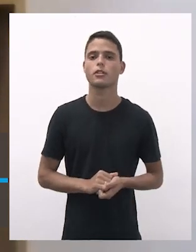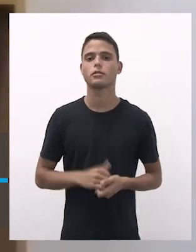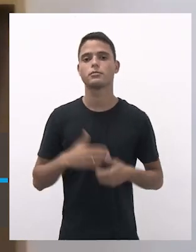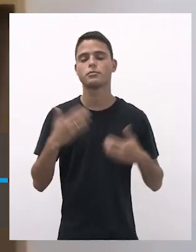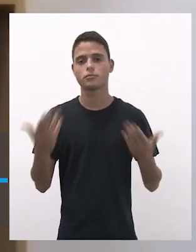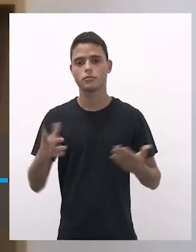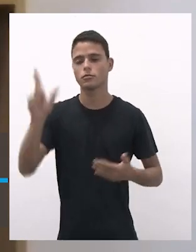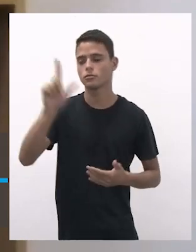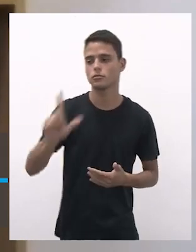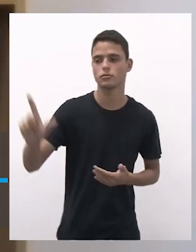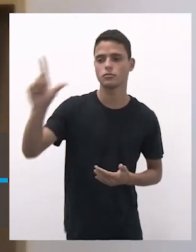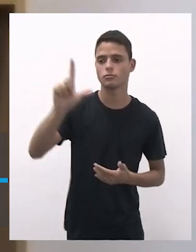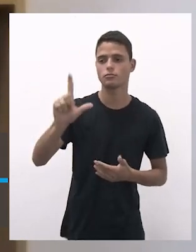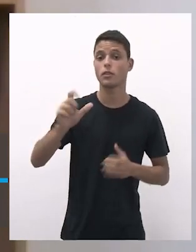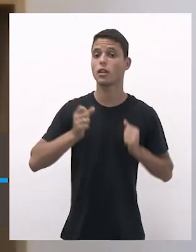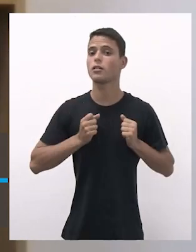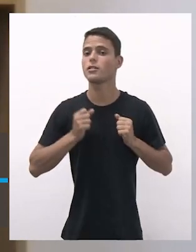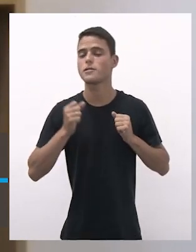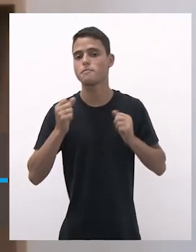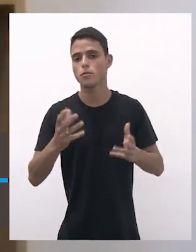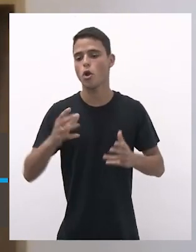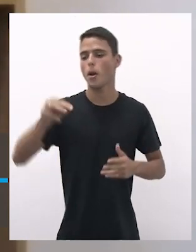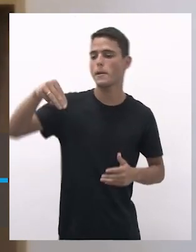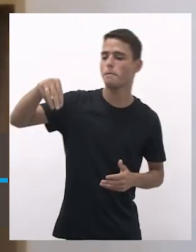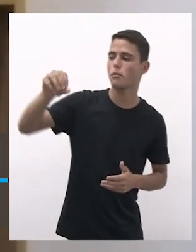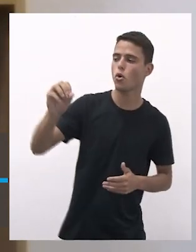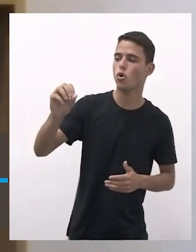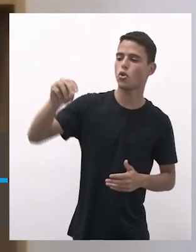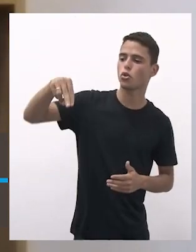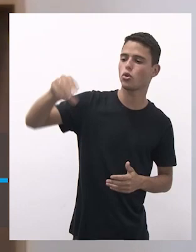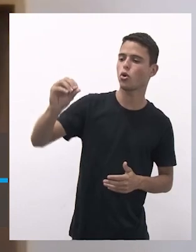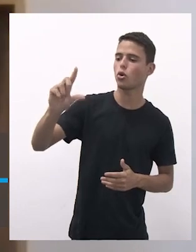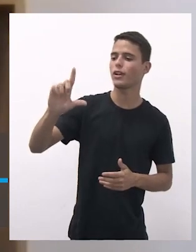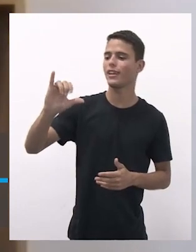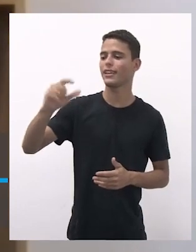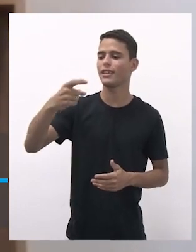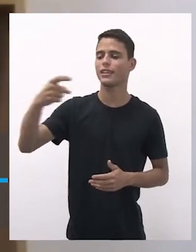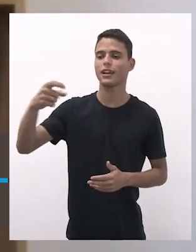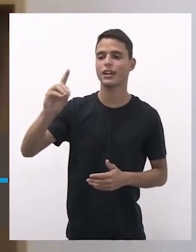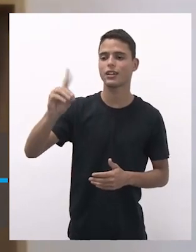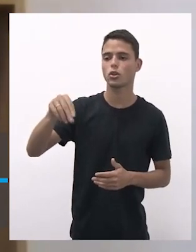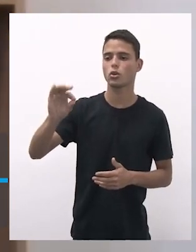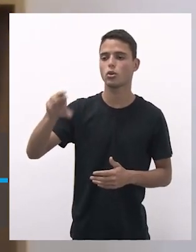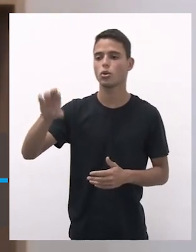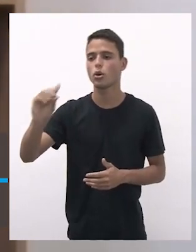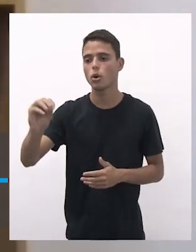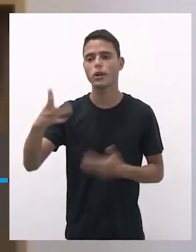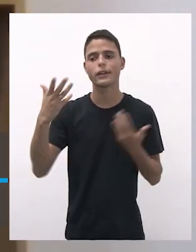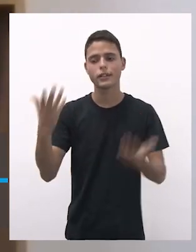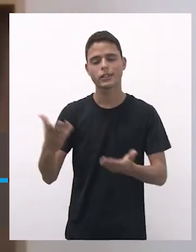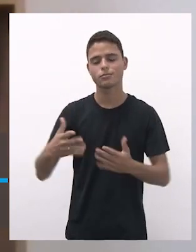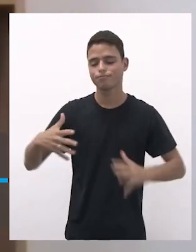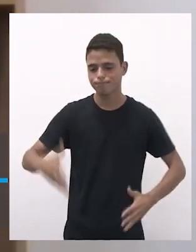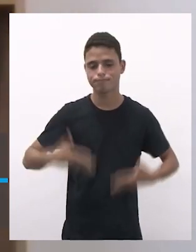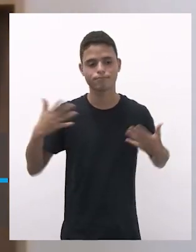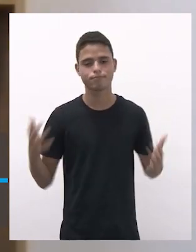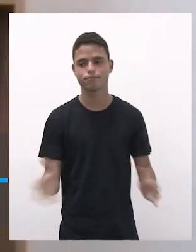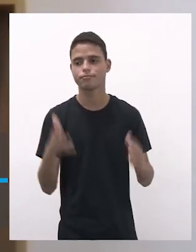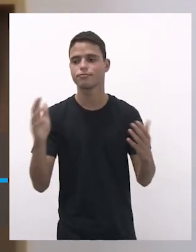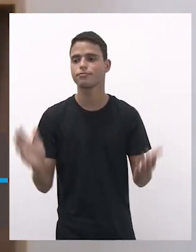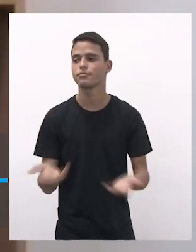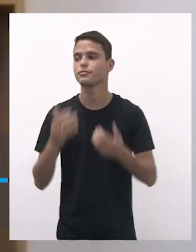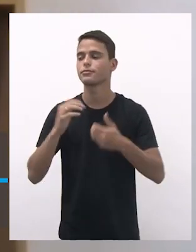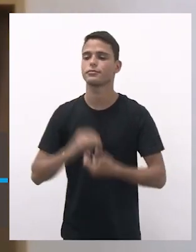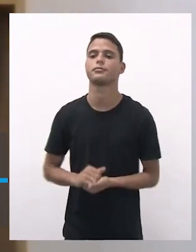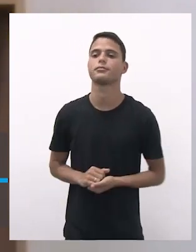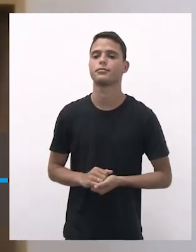a literatura é um ato humanizador, né? Então, com certeza, por isso que edifica tanto cada um dos